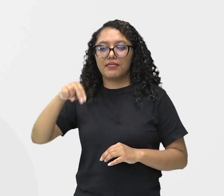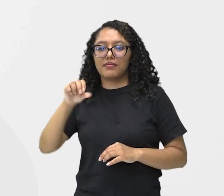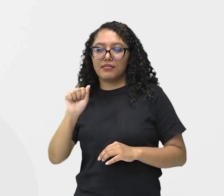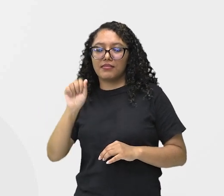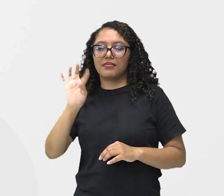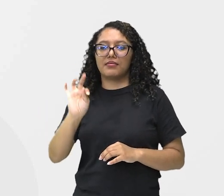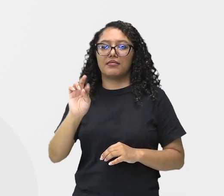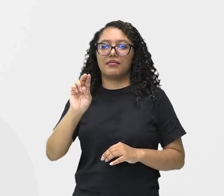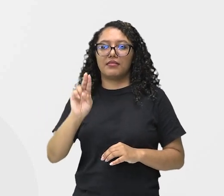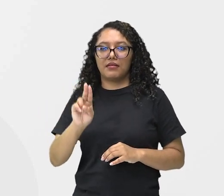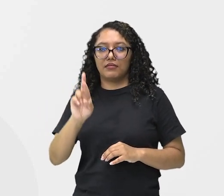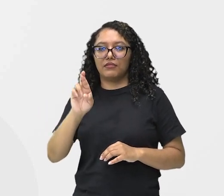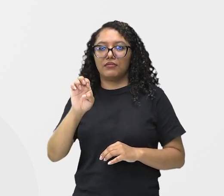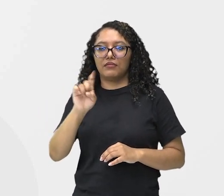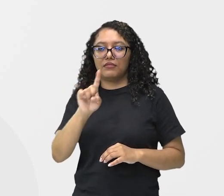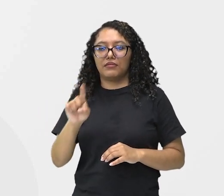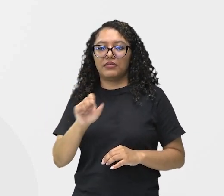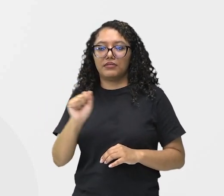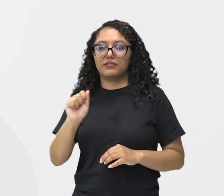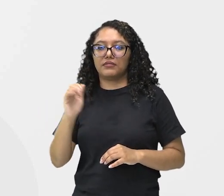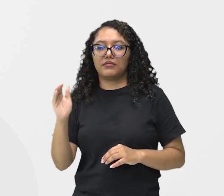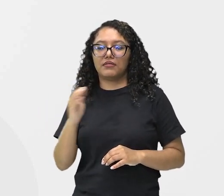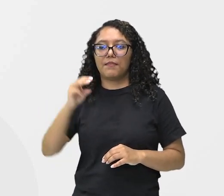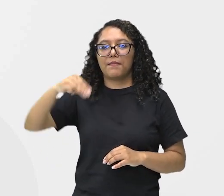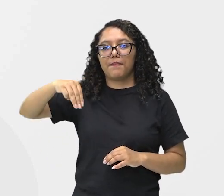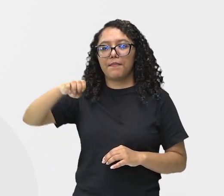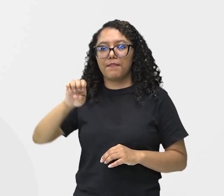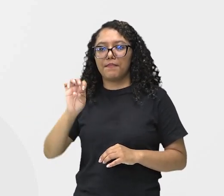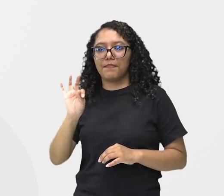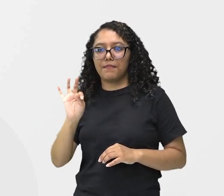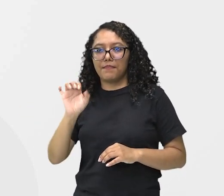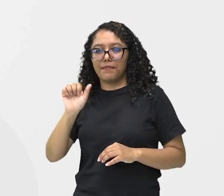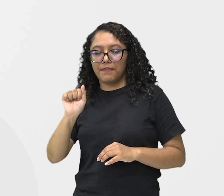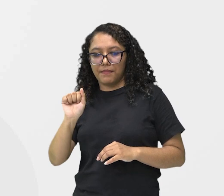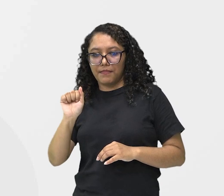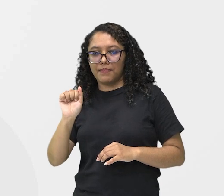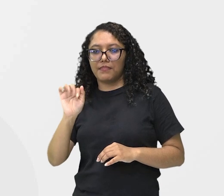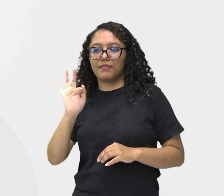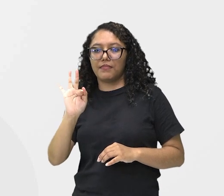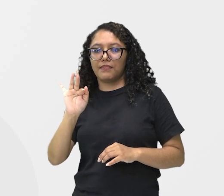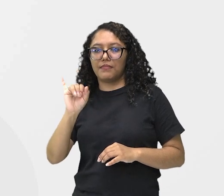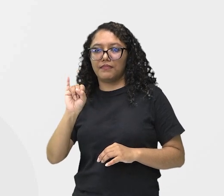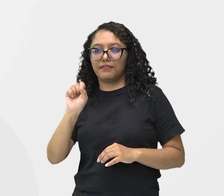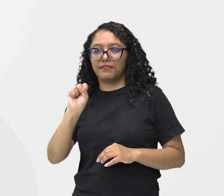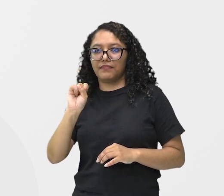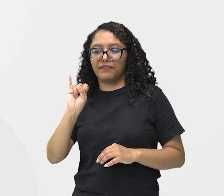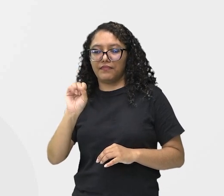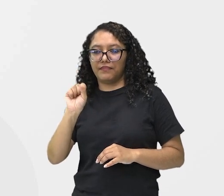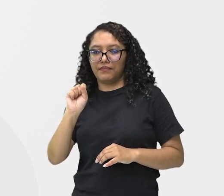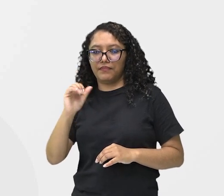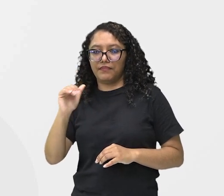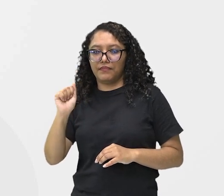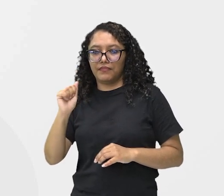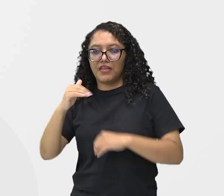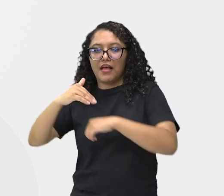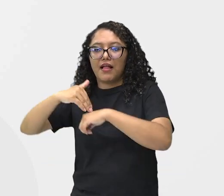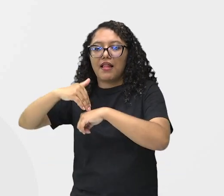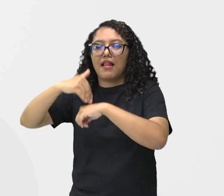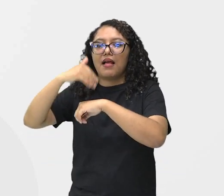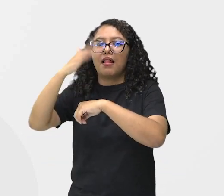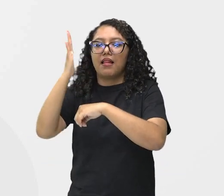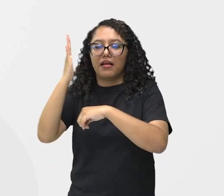Natureza metafísica. Eu disse para vocês que o que é metafísico é